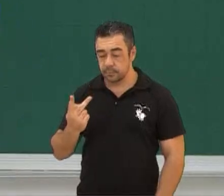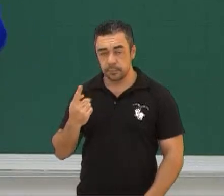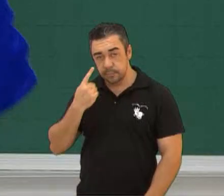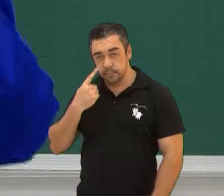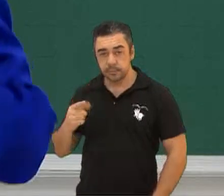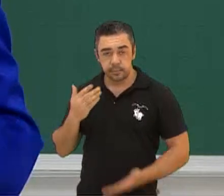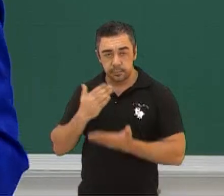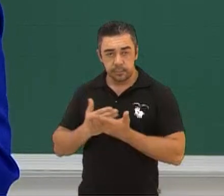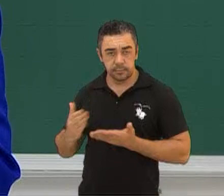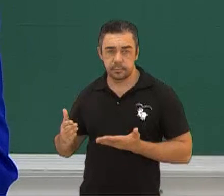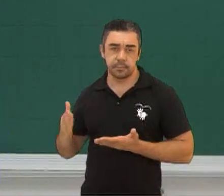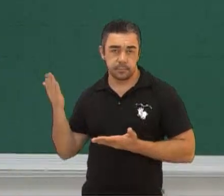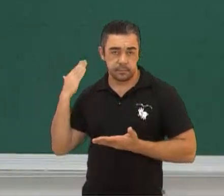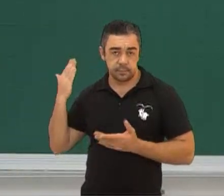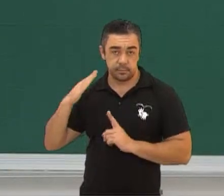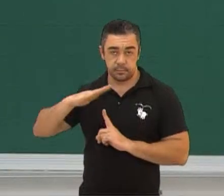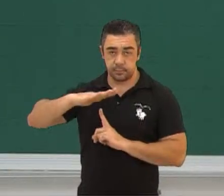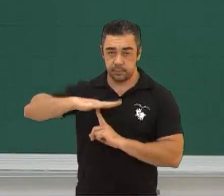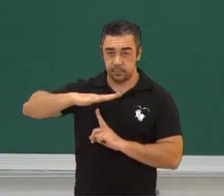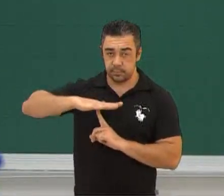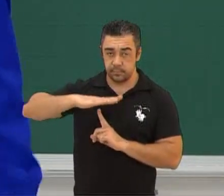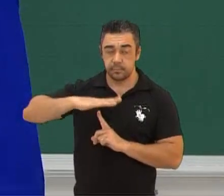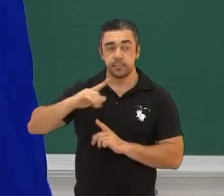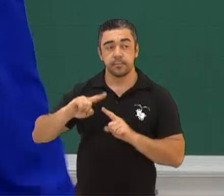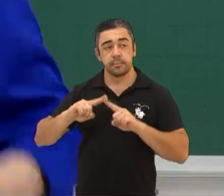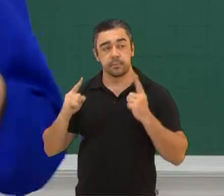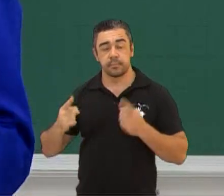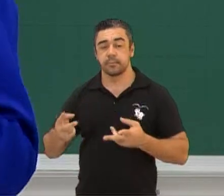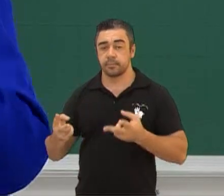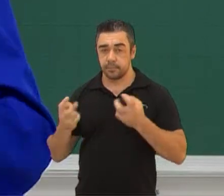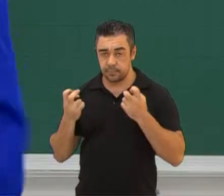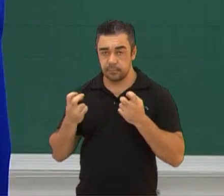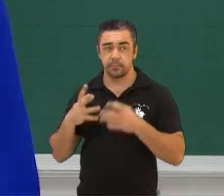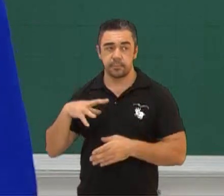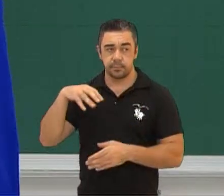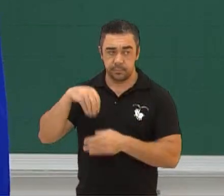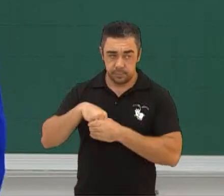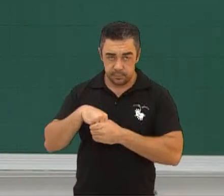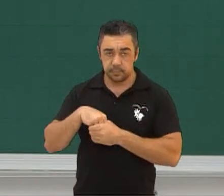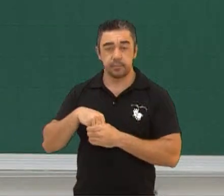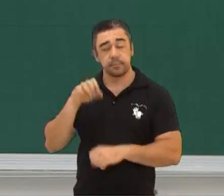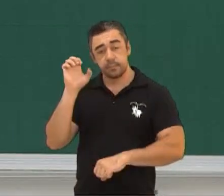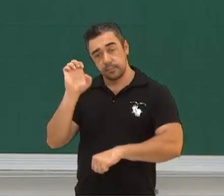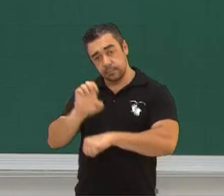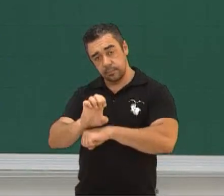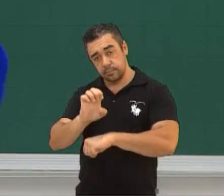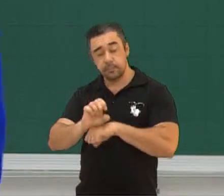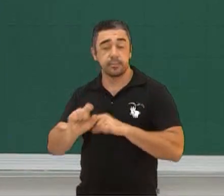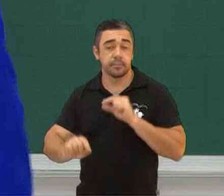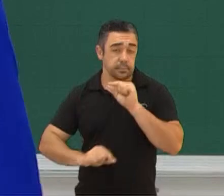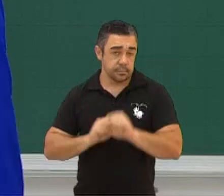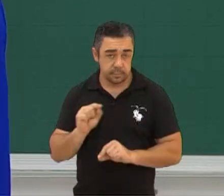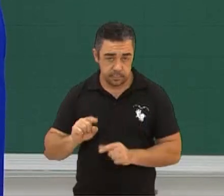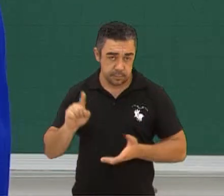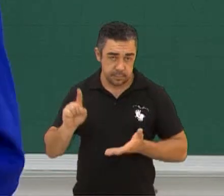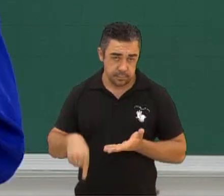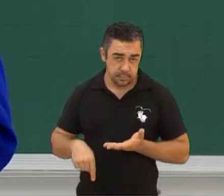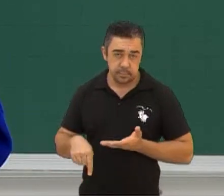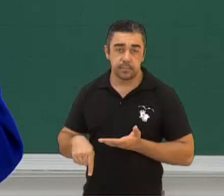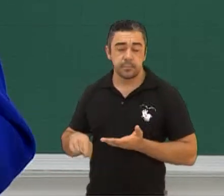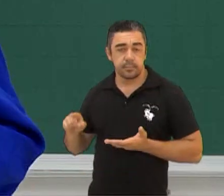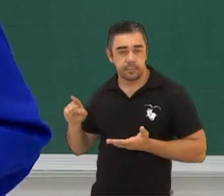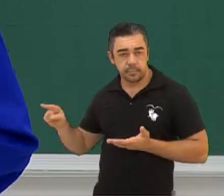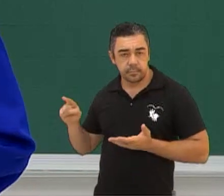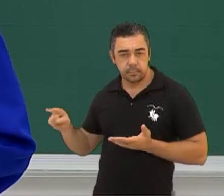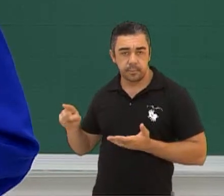comecinho, era um IDH paranaense, mas identifica-se dentro do estado do Paraná, que recebe essa denominação por